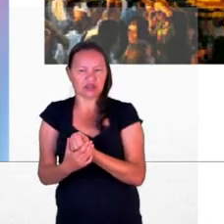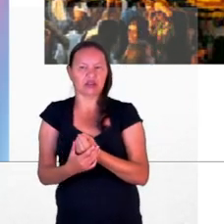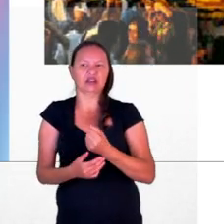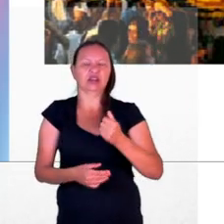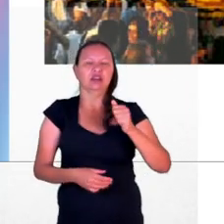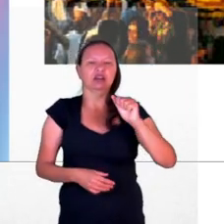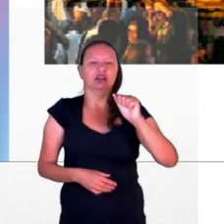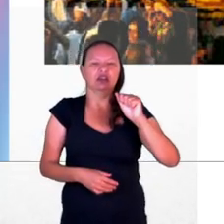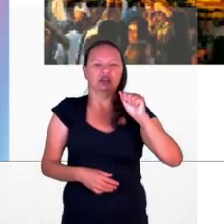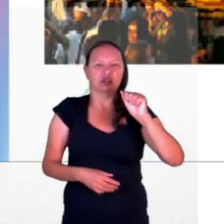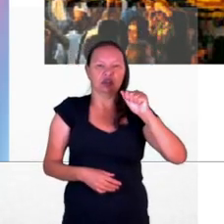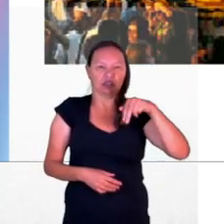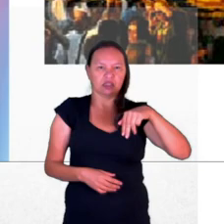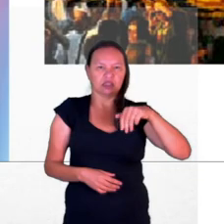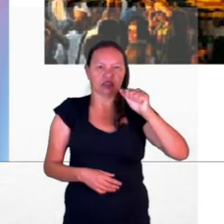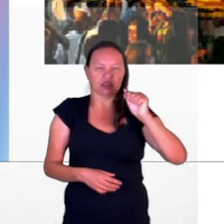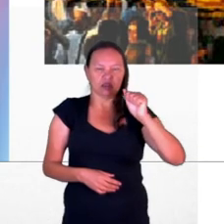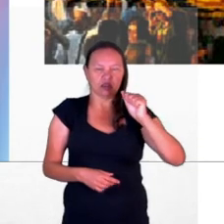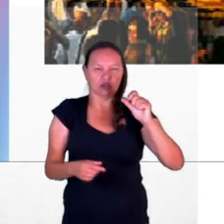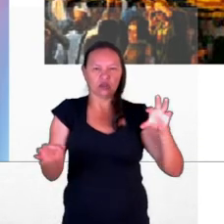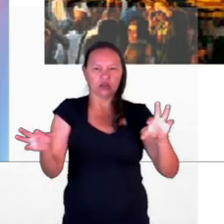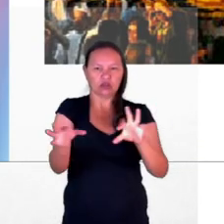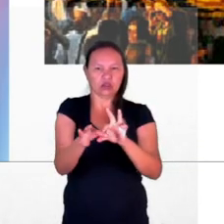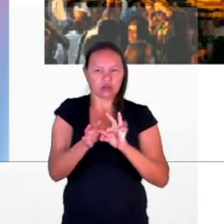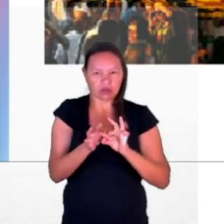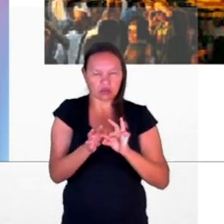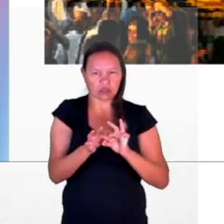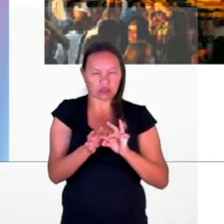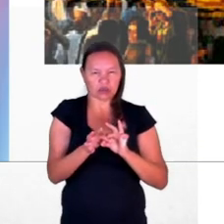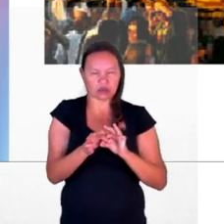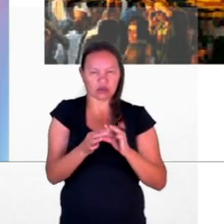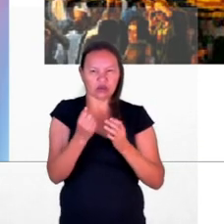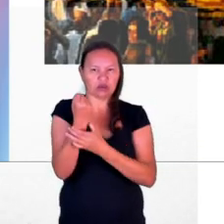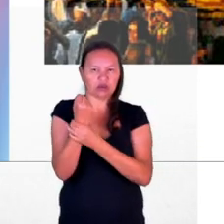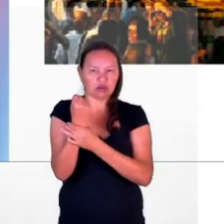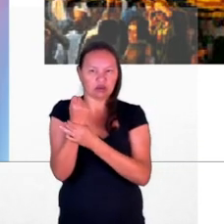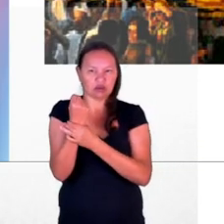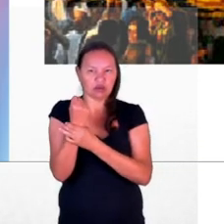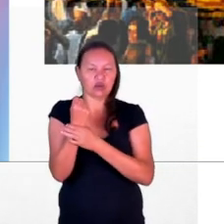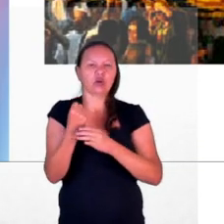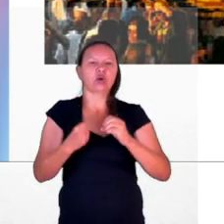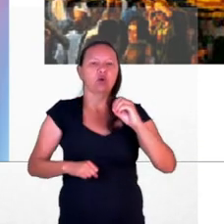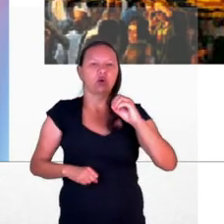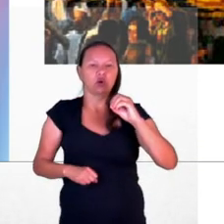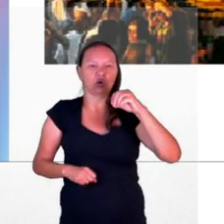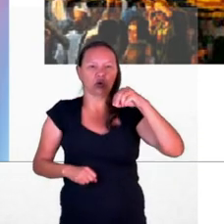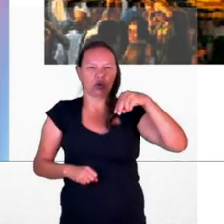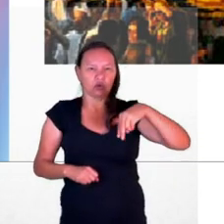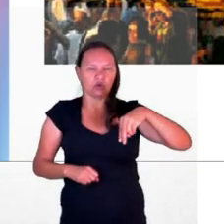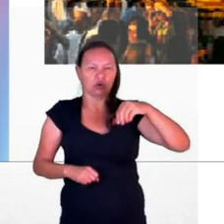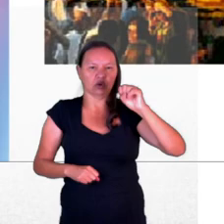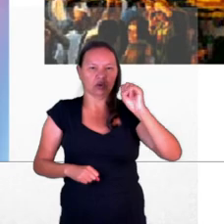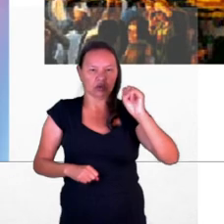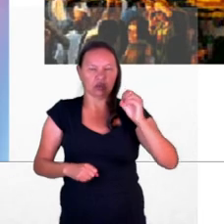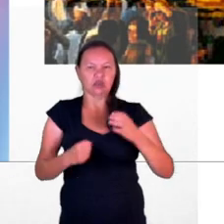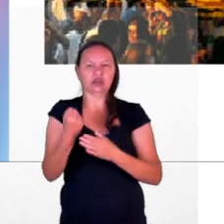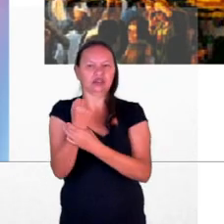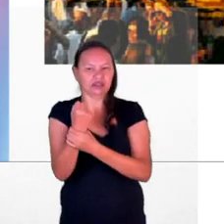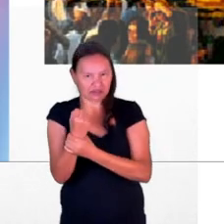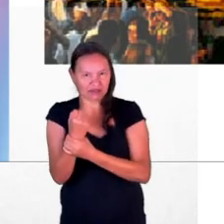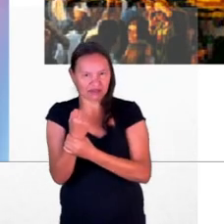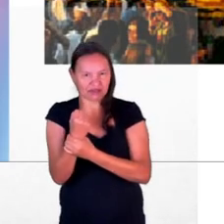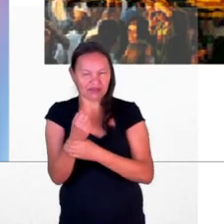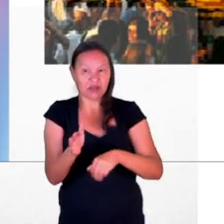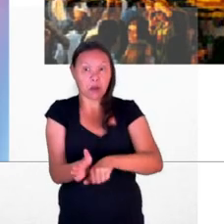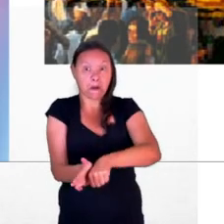Unidas tanto que a f o braço da ONU para agricultura e alimentação no mundo foi o